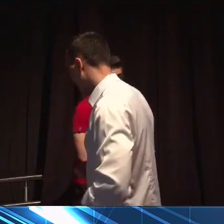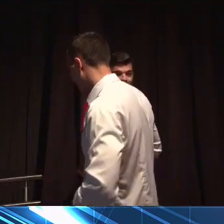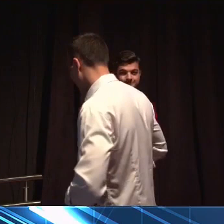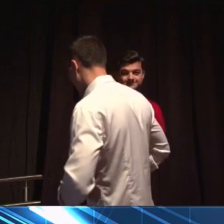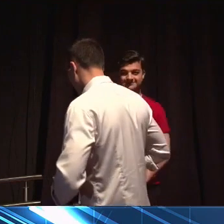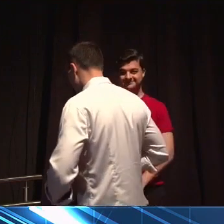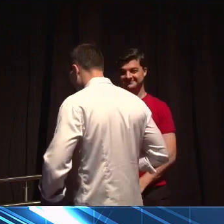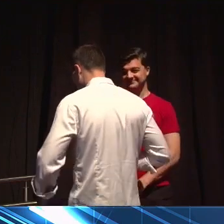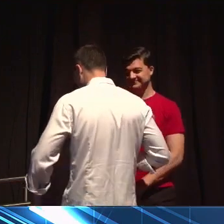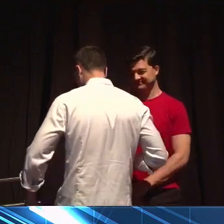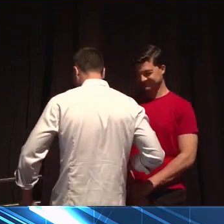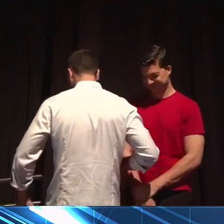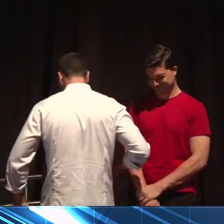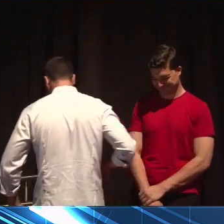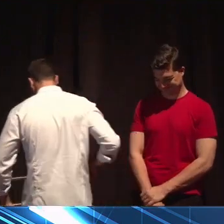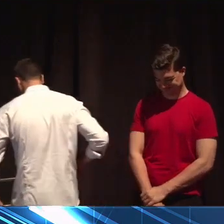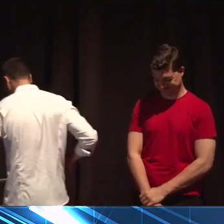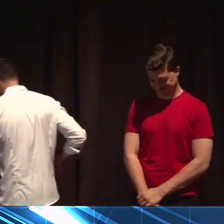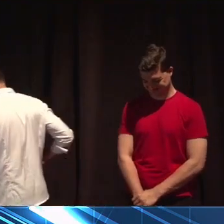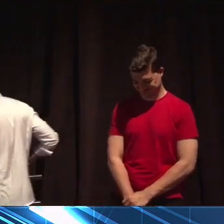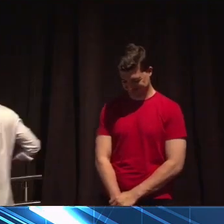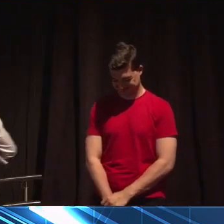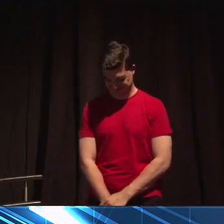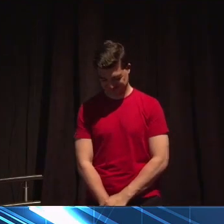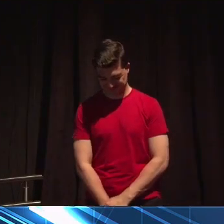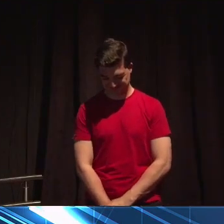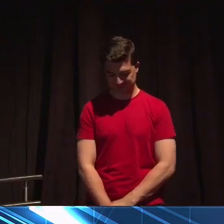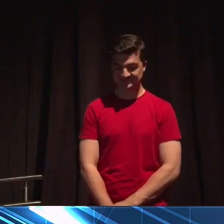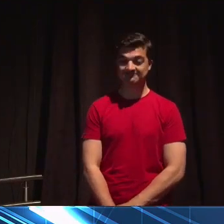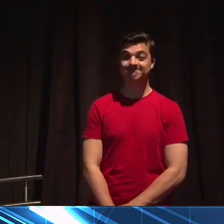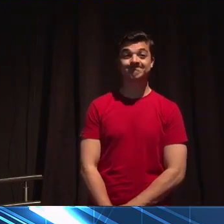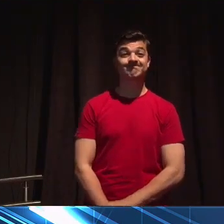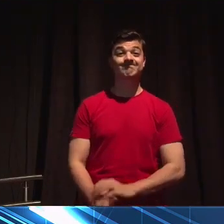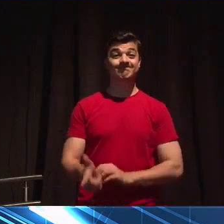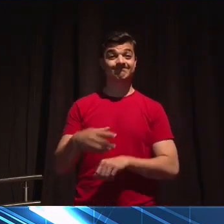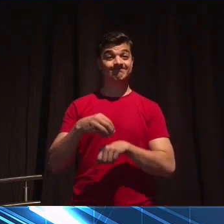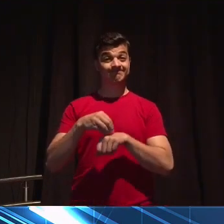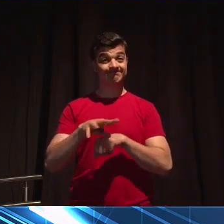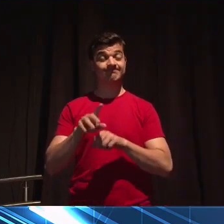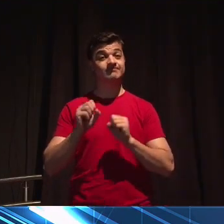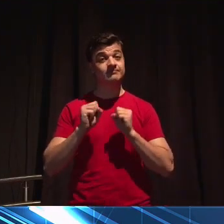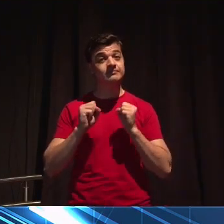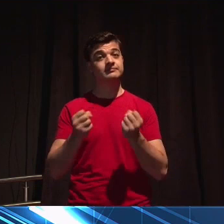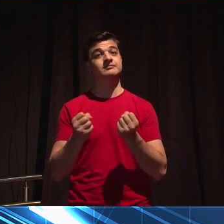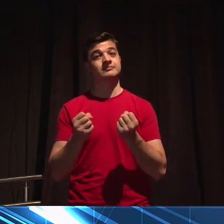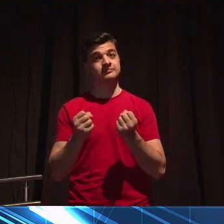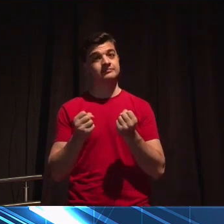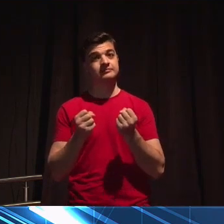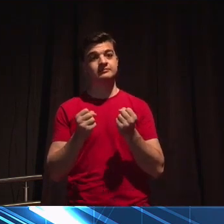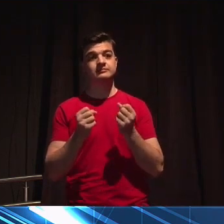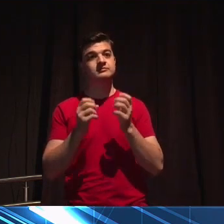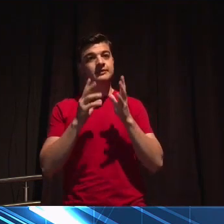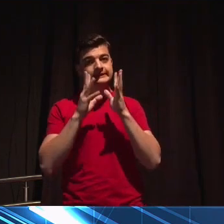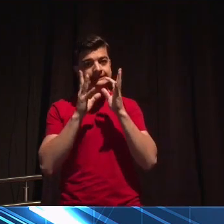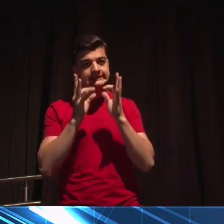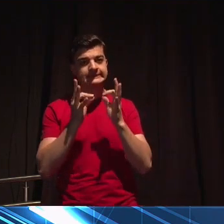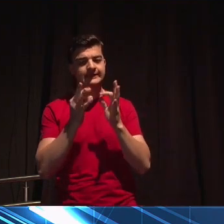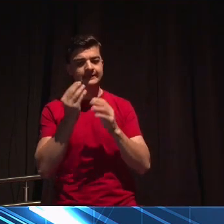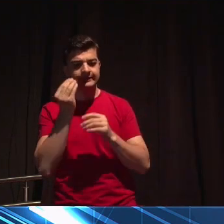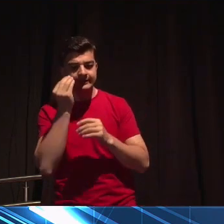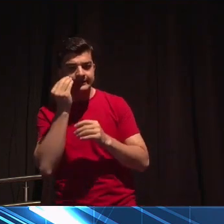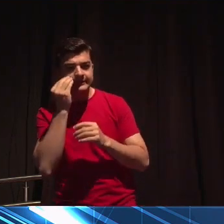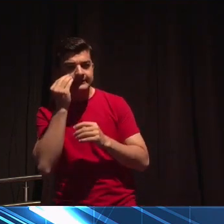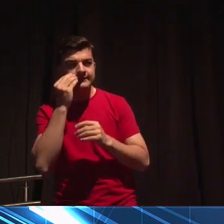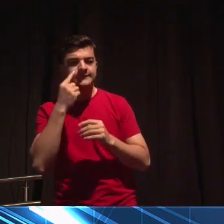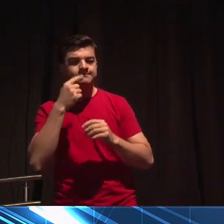E outra coisa é, coloca esforço nisso, observabilidade e cobertura de testes. Daí não importa o que tu tiver ali